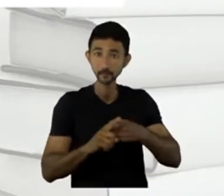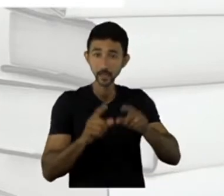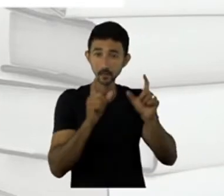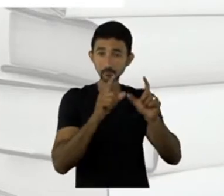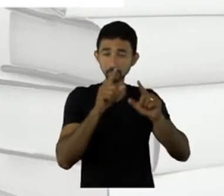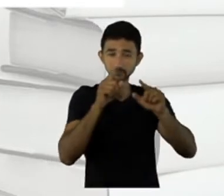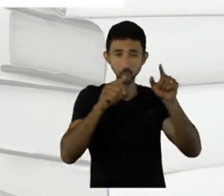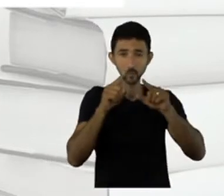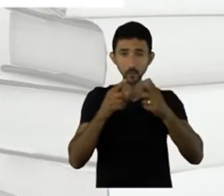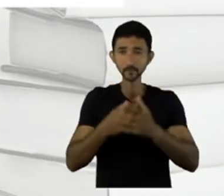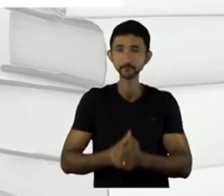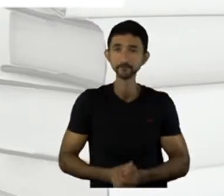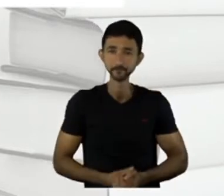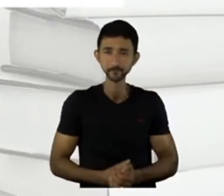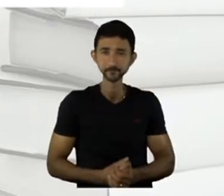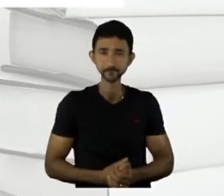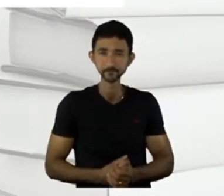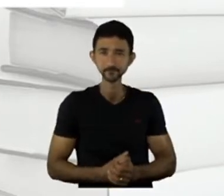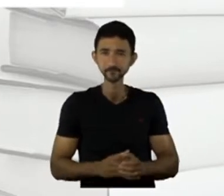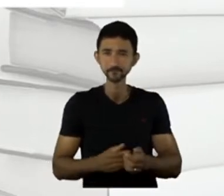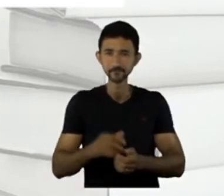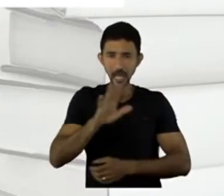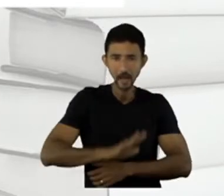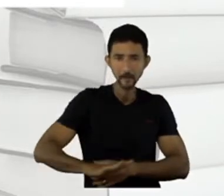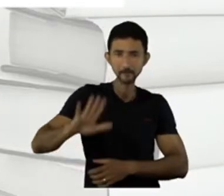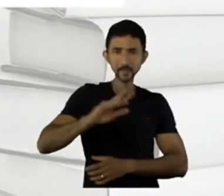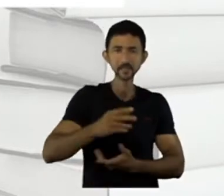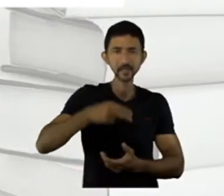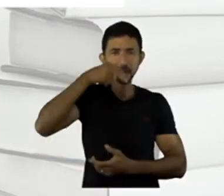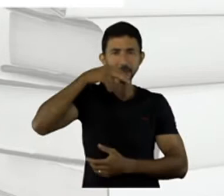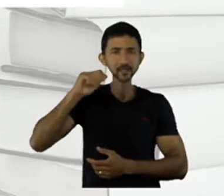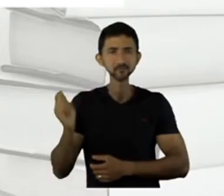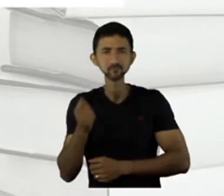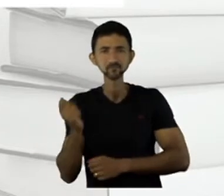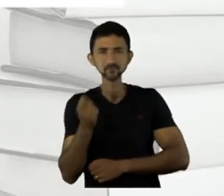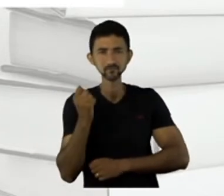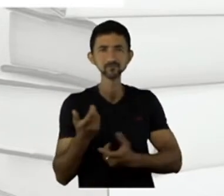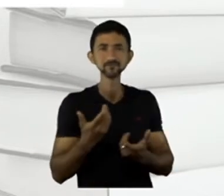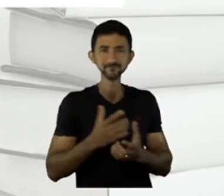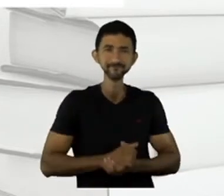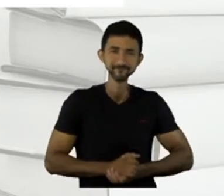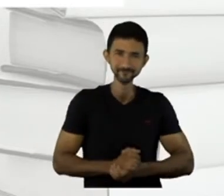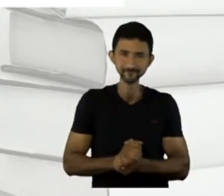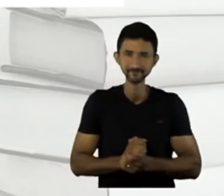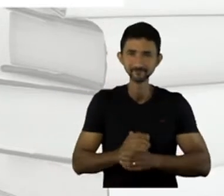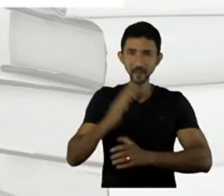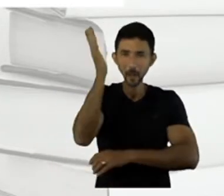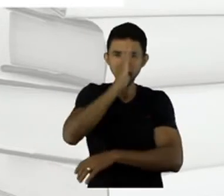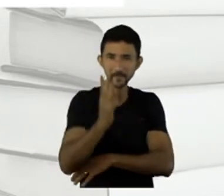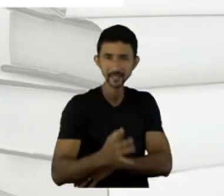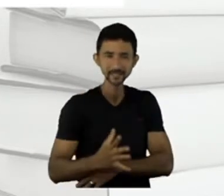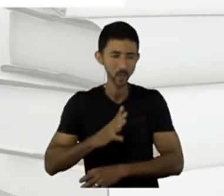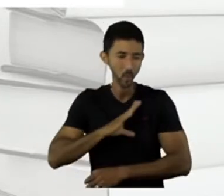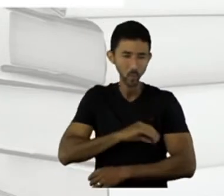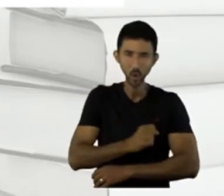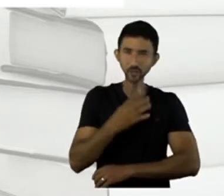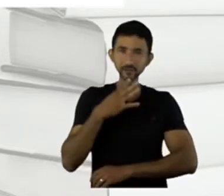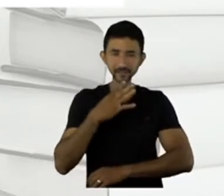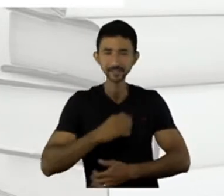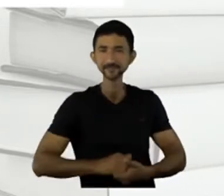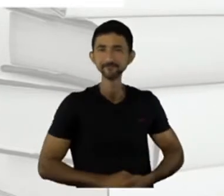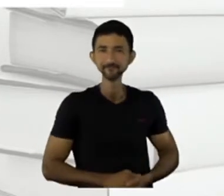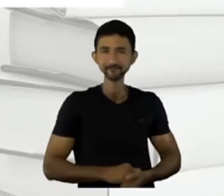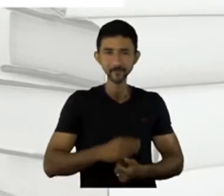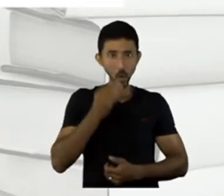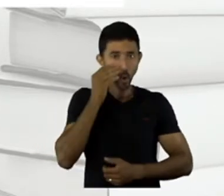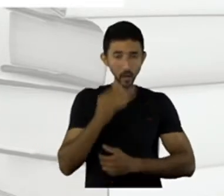para vocês uma história já nacional, né? Que é da Turma da Mônica, esses personagens que o Brasil inteiro, o mundo inteiro conhece.